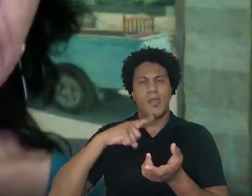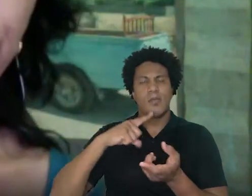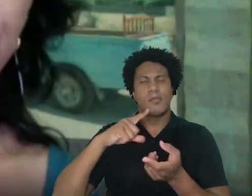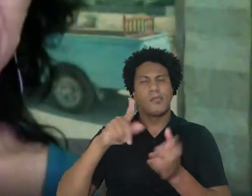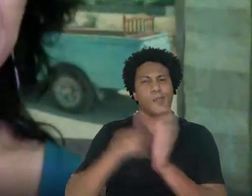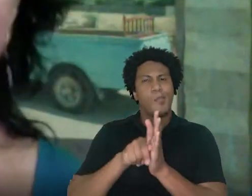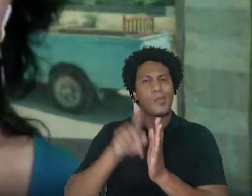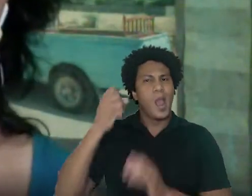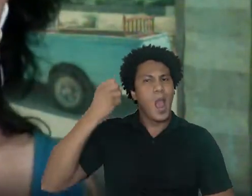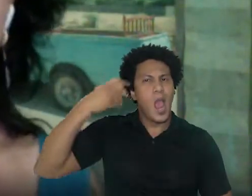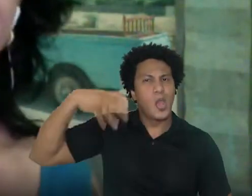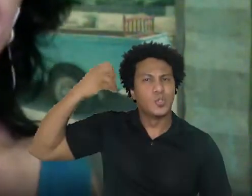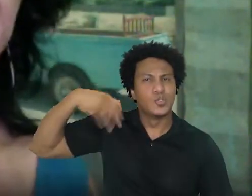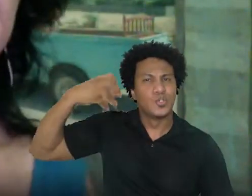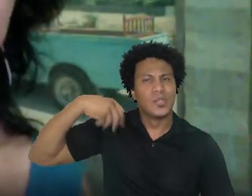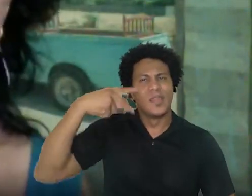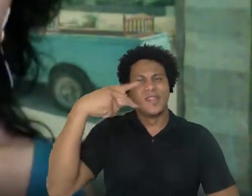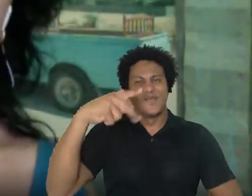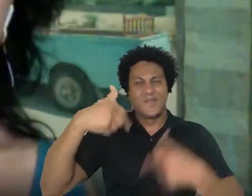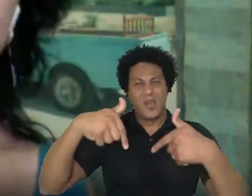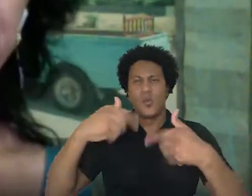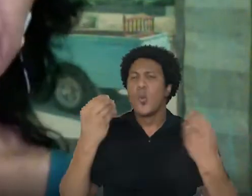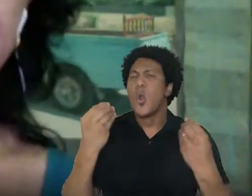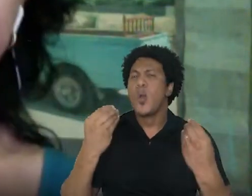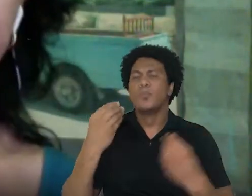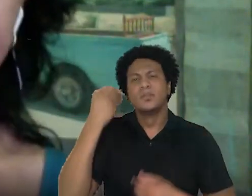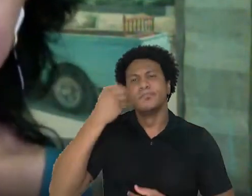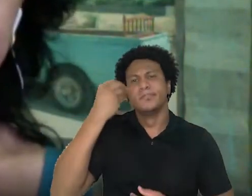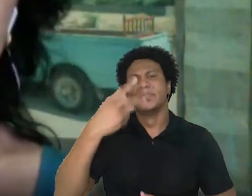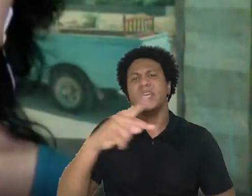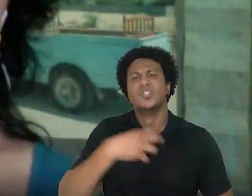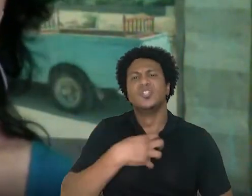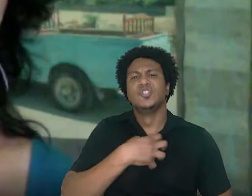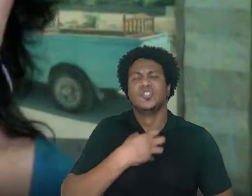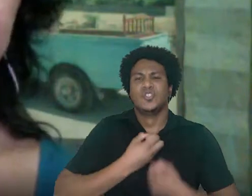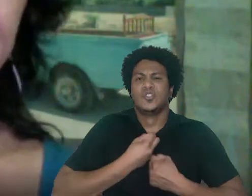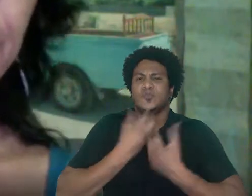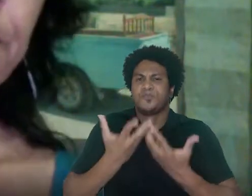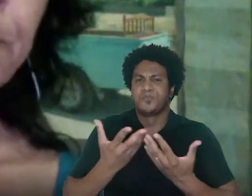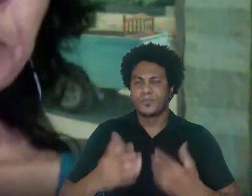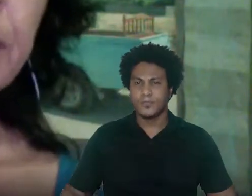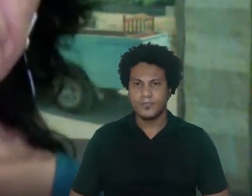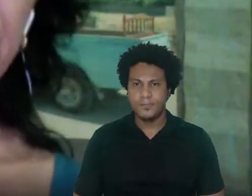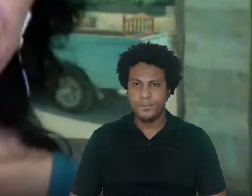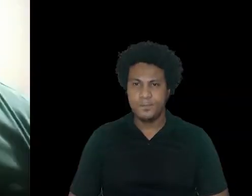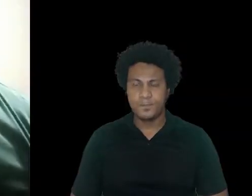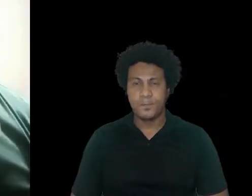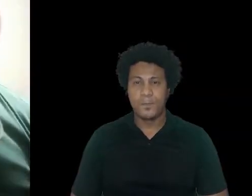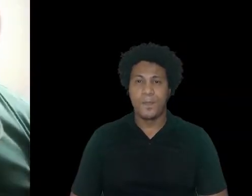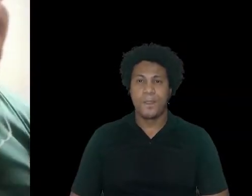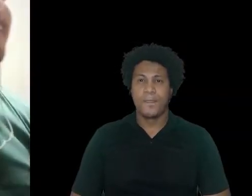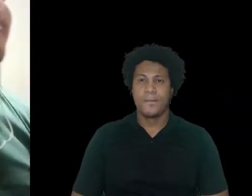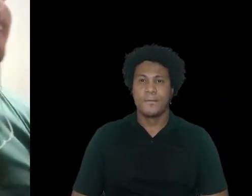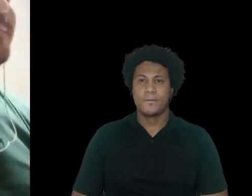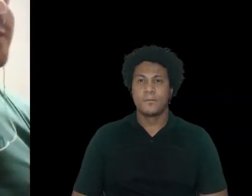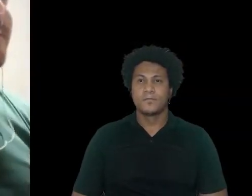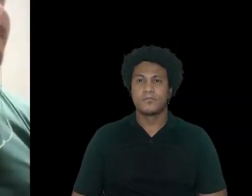da audiodescrição. Como que foi essa construção, essa experiência? Eu queria que você falasse foi um pouco. Foi